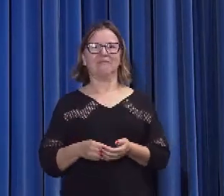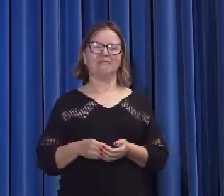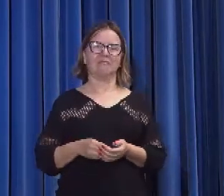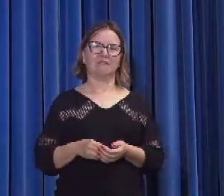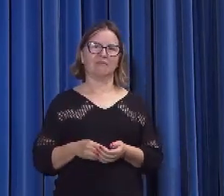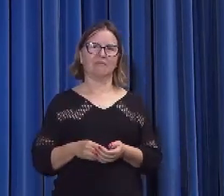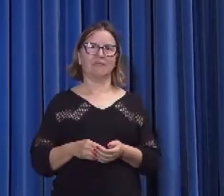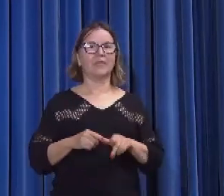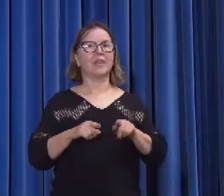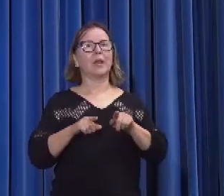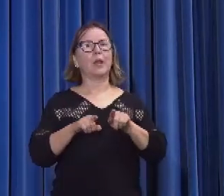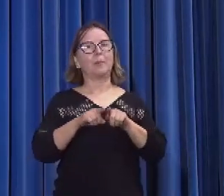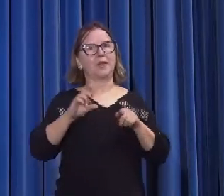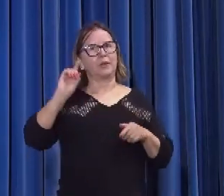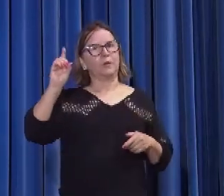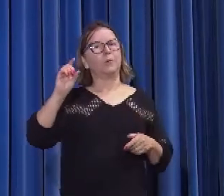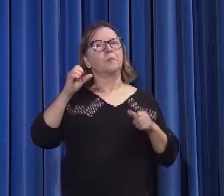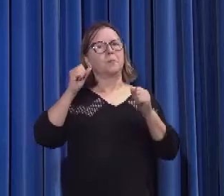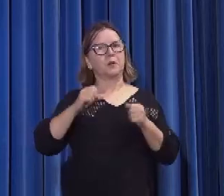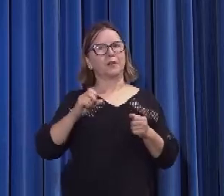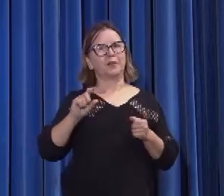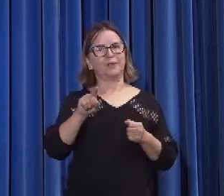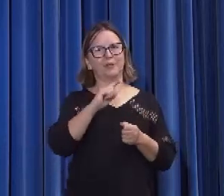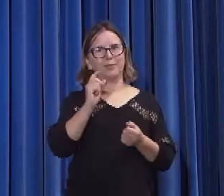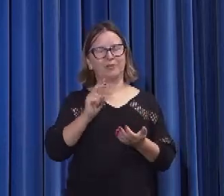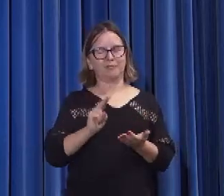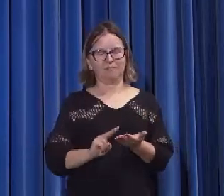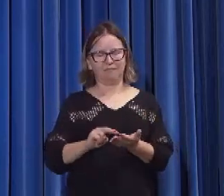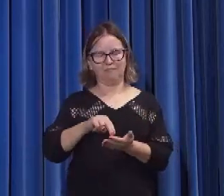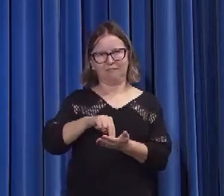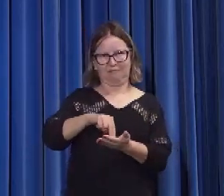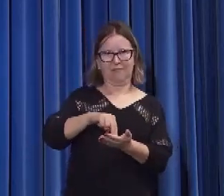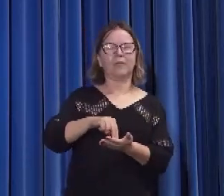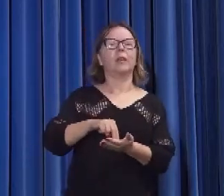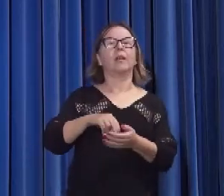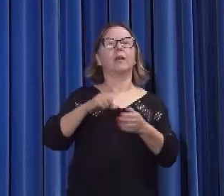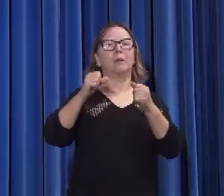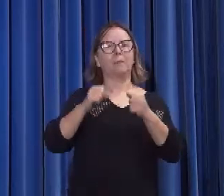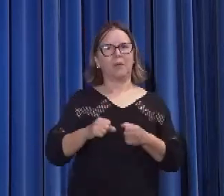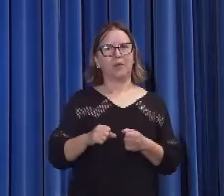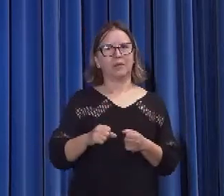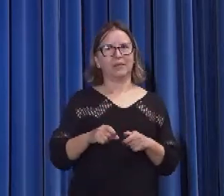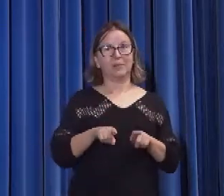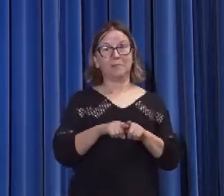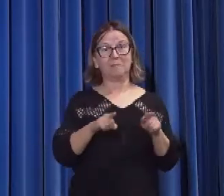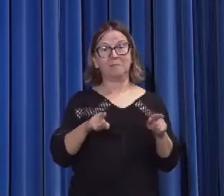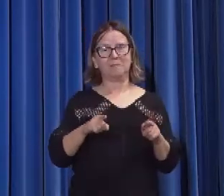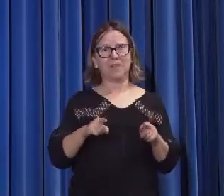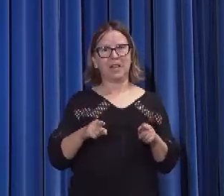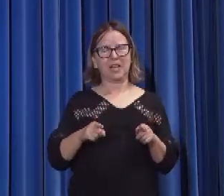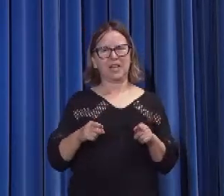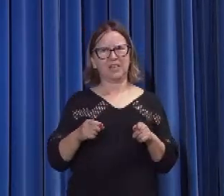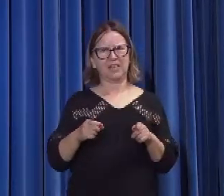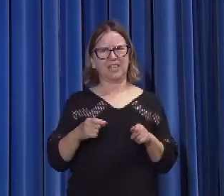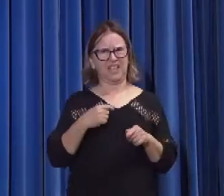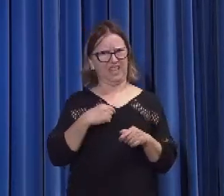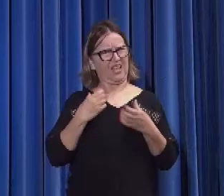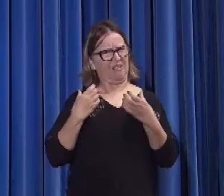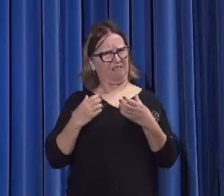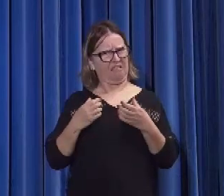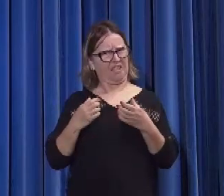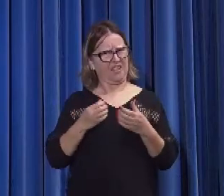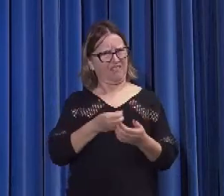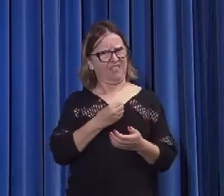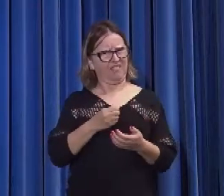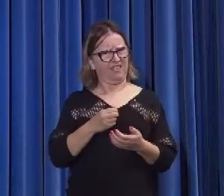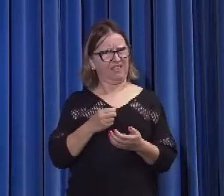Mas Deus pode nos levantar? Claro que pode. Só que eu quero levar uma vida de cai e levanta, como